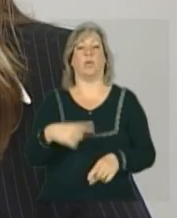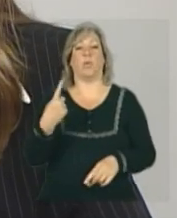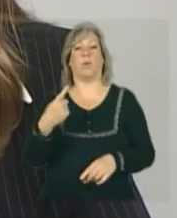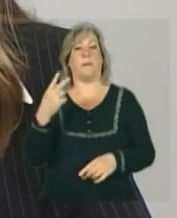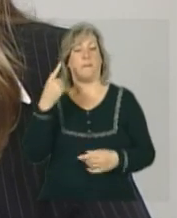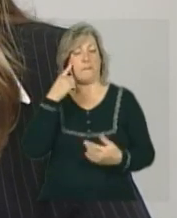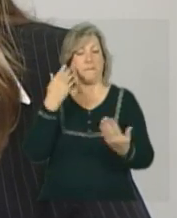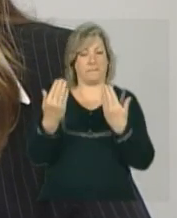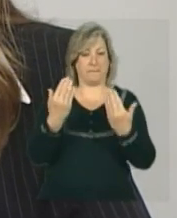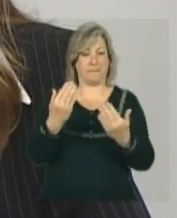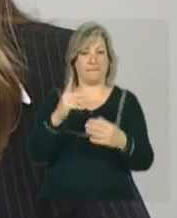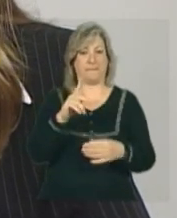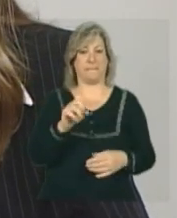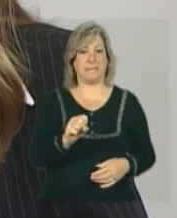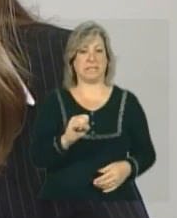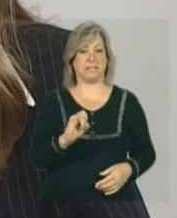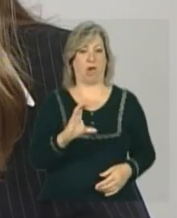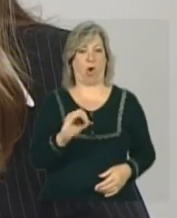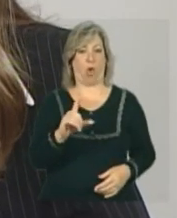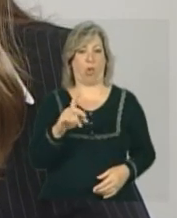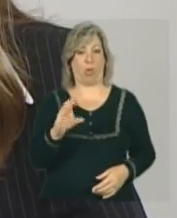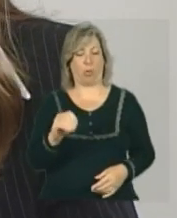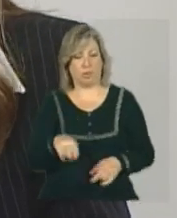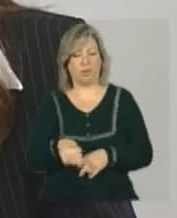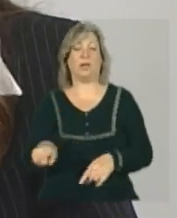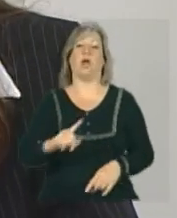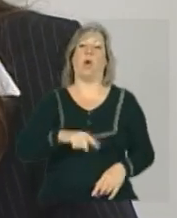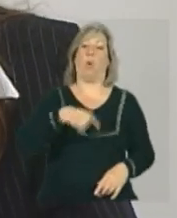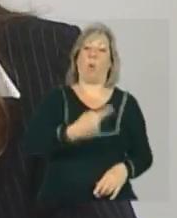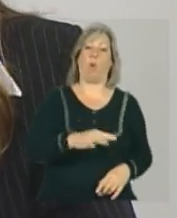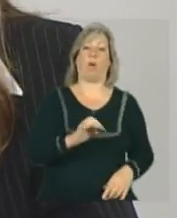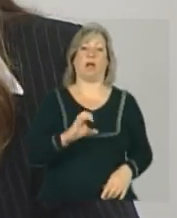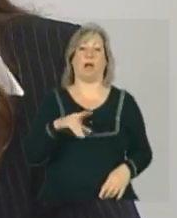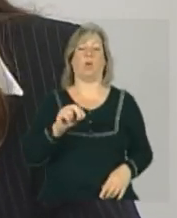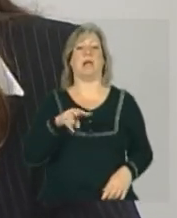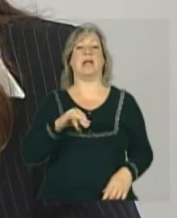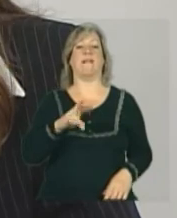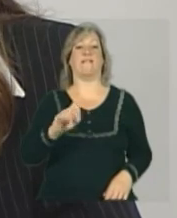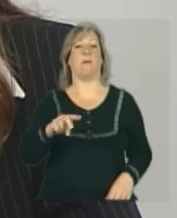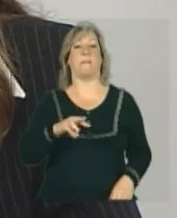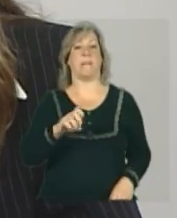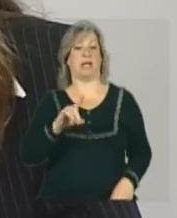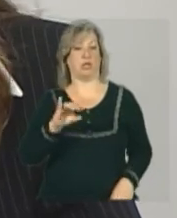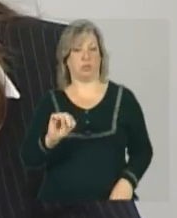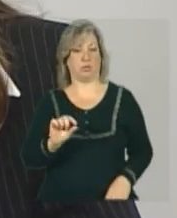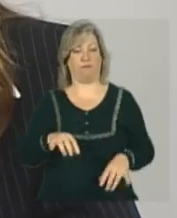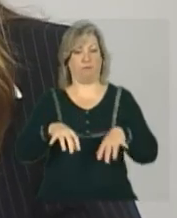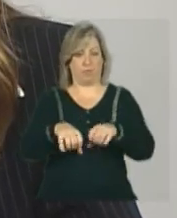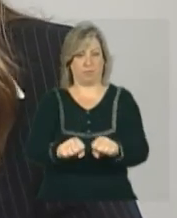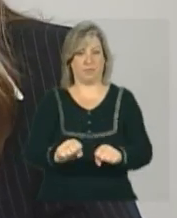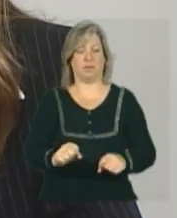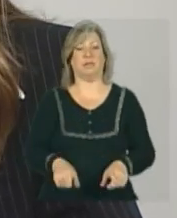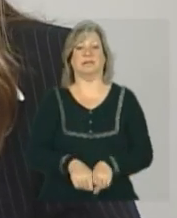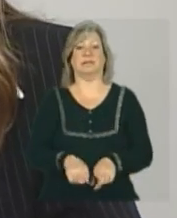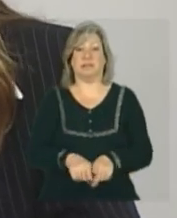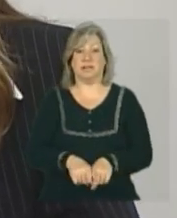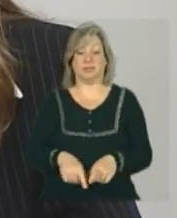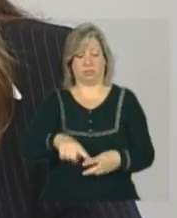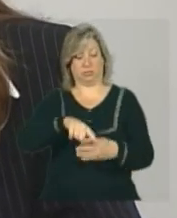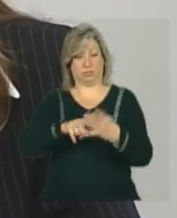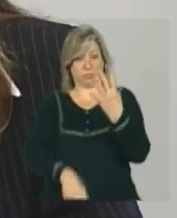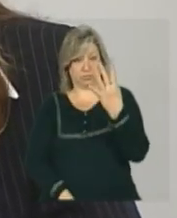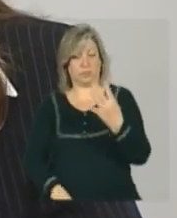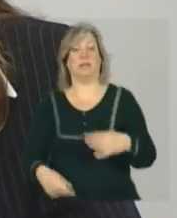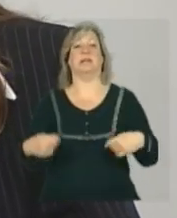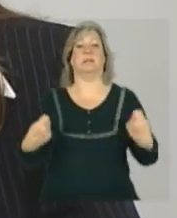e 2 técnicos de nível médio. Isso a gente está observando a NOB, né? A NOB, que é a Norma Operacional